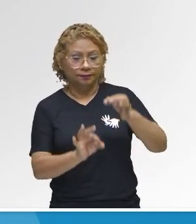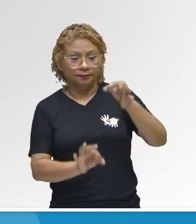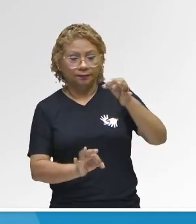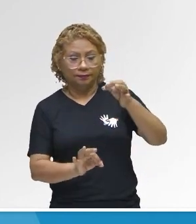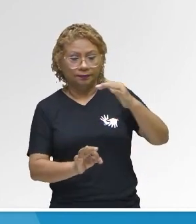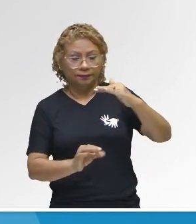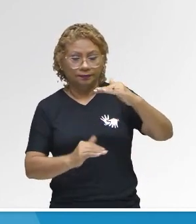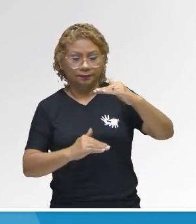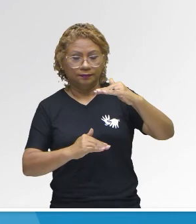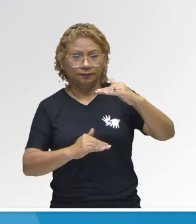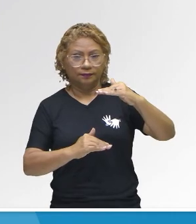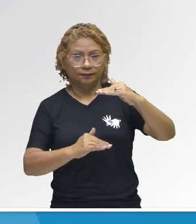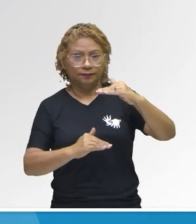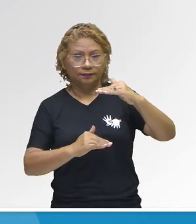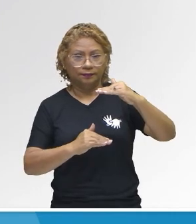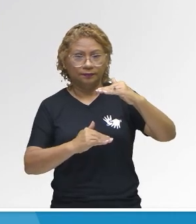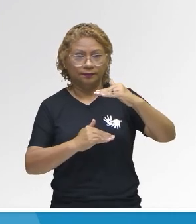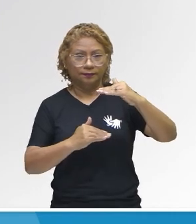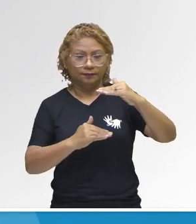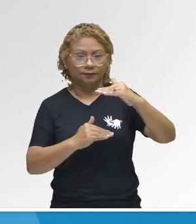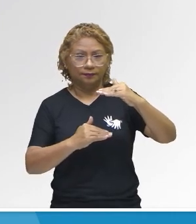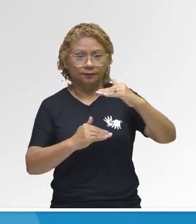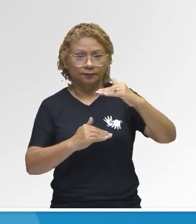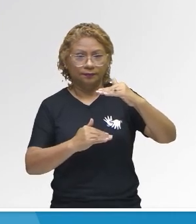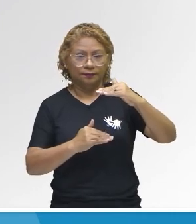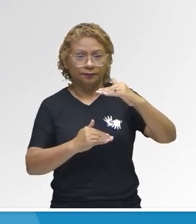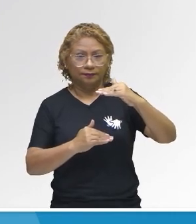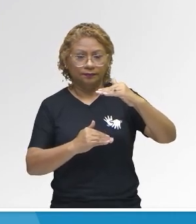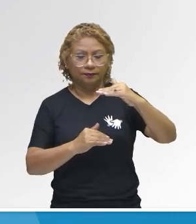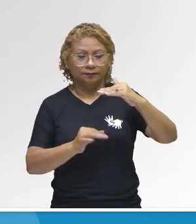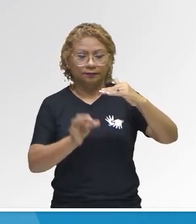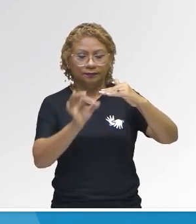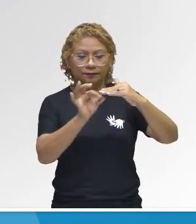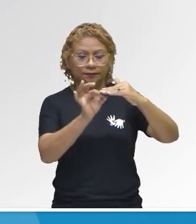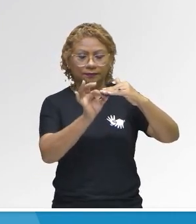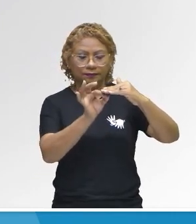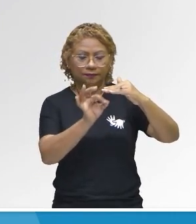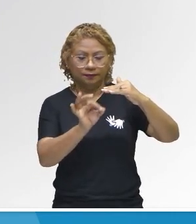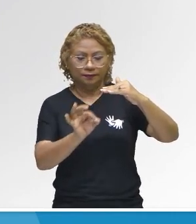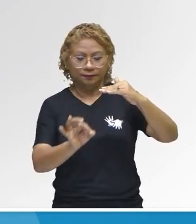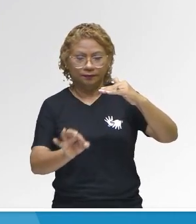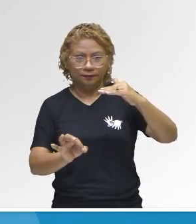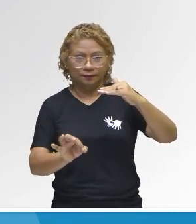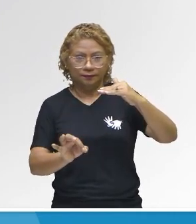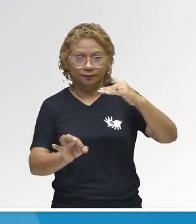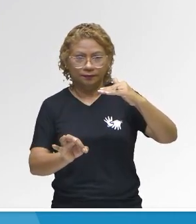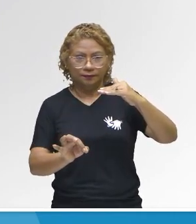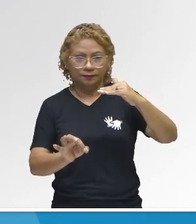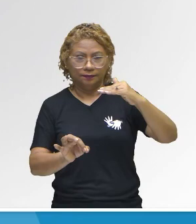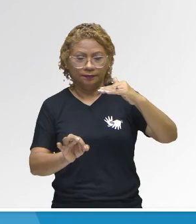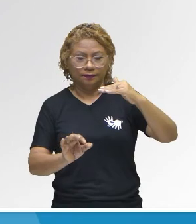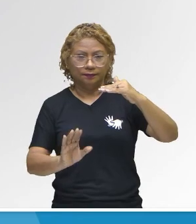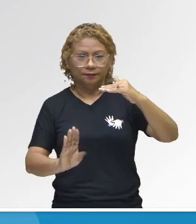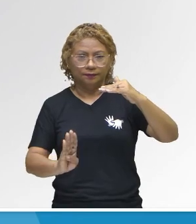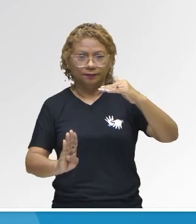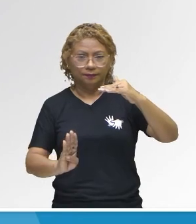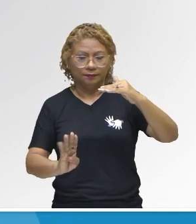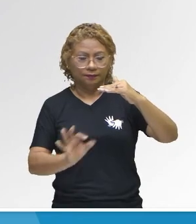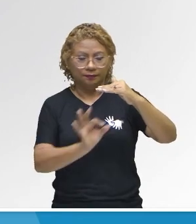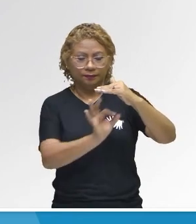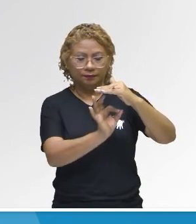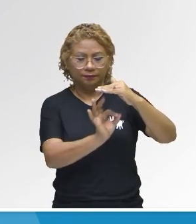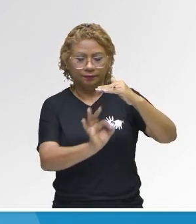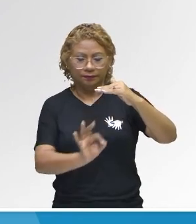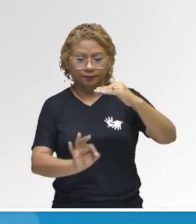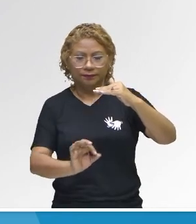olha só, a distância entre essa reta, né, entre essa distância D1 e